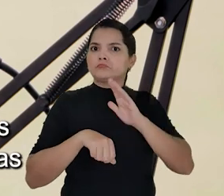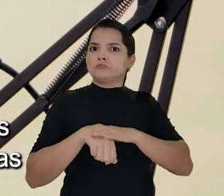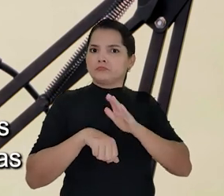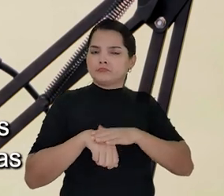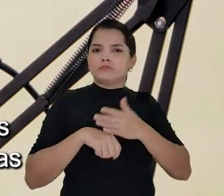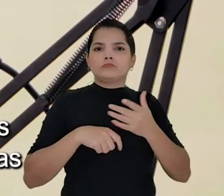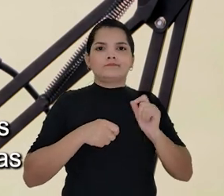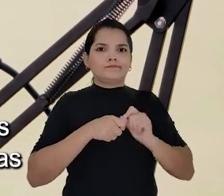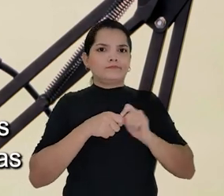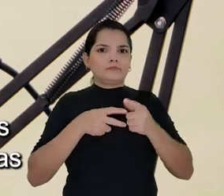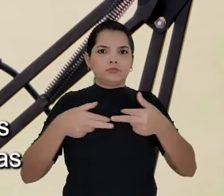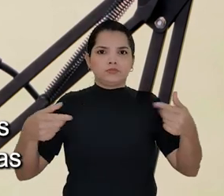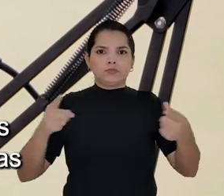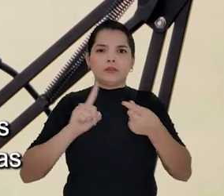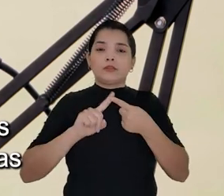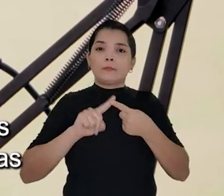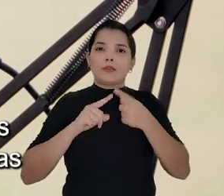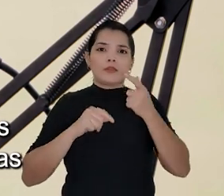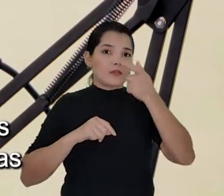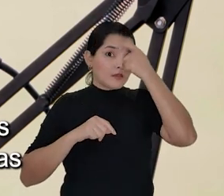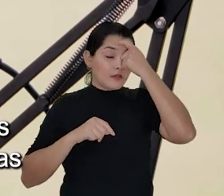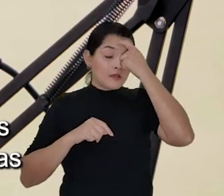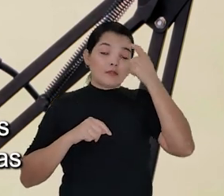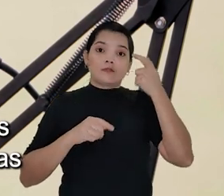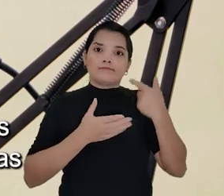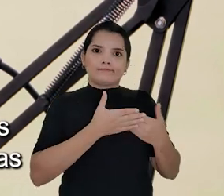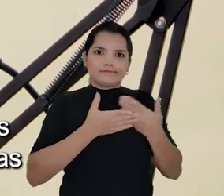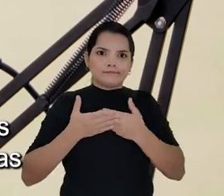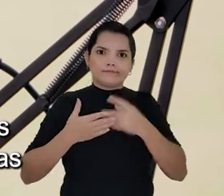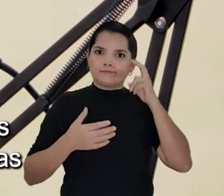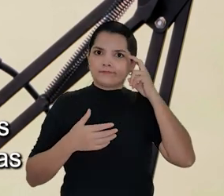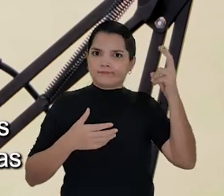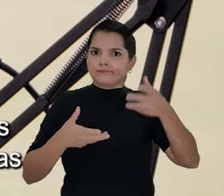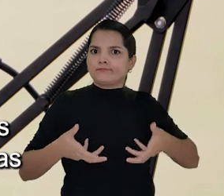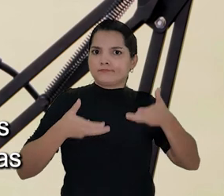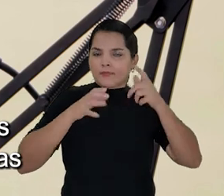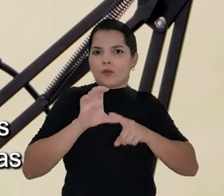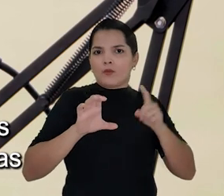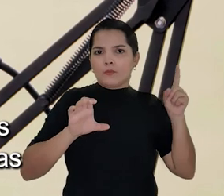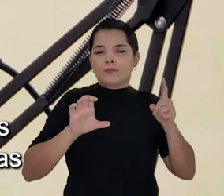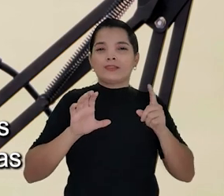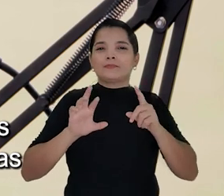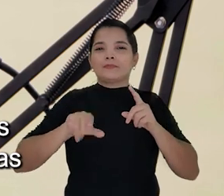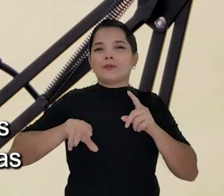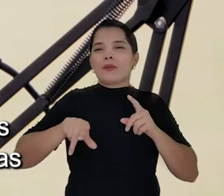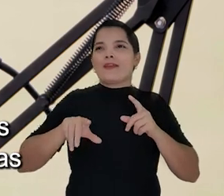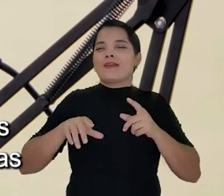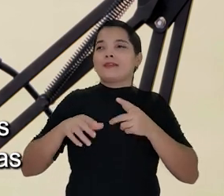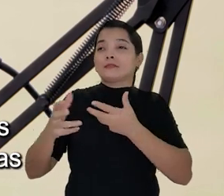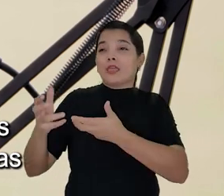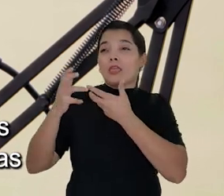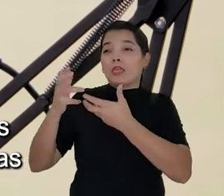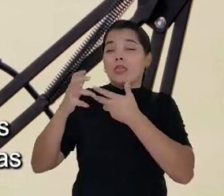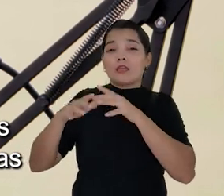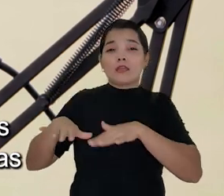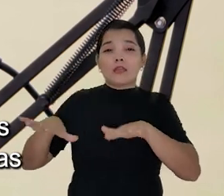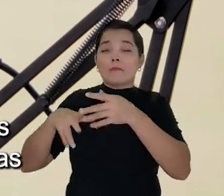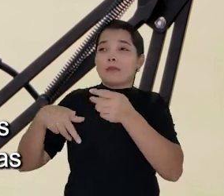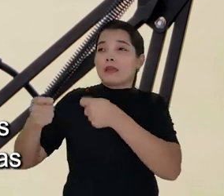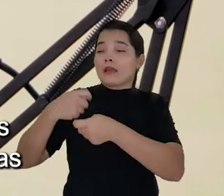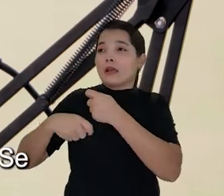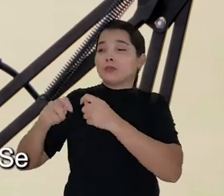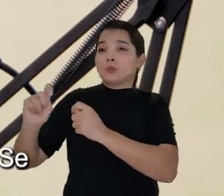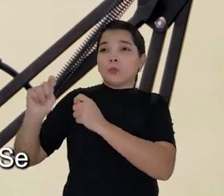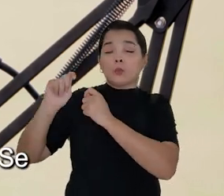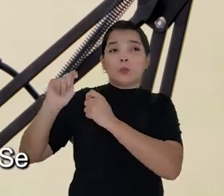intelectual eh e não ceder excessivamente Claro as influências desse mercado que demanda eh